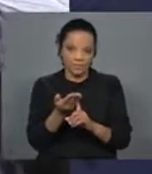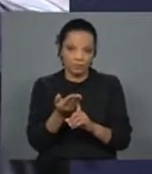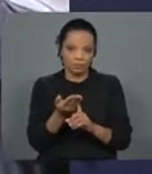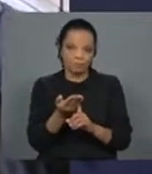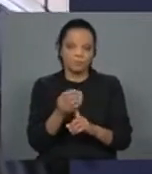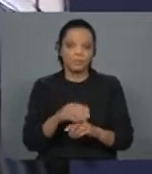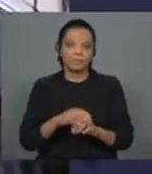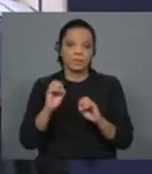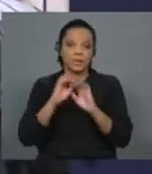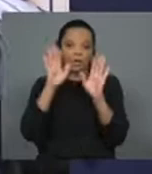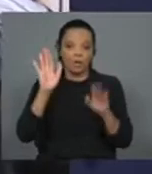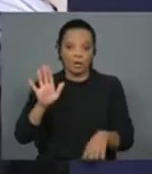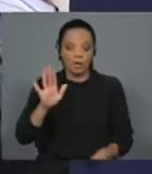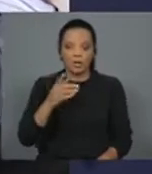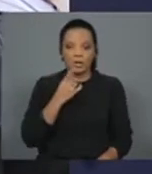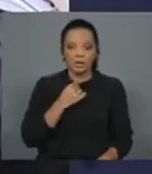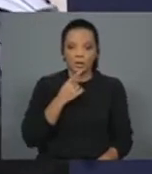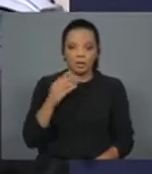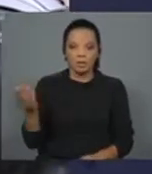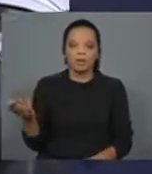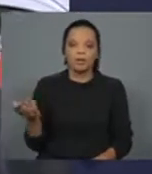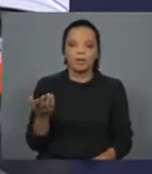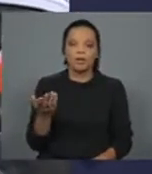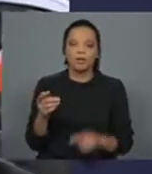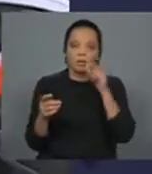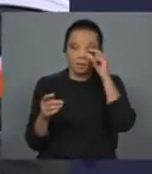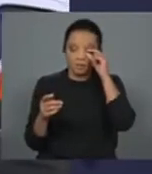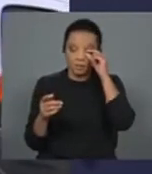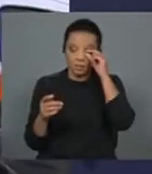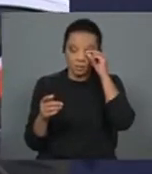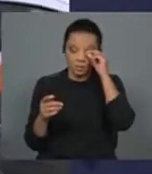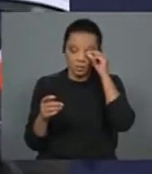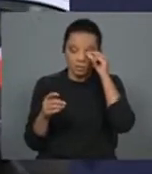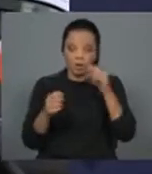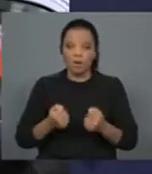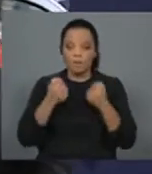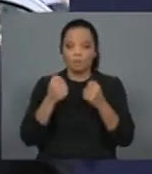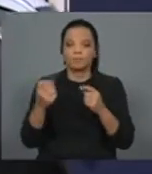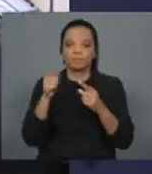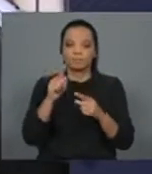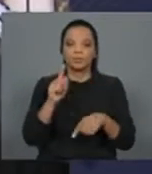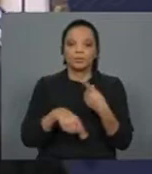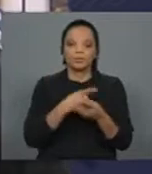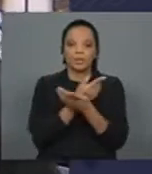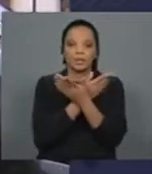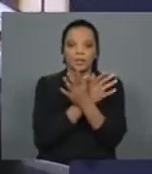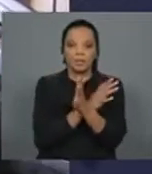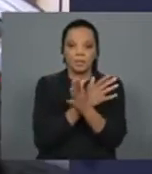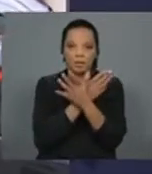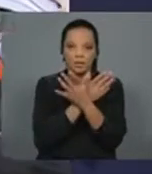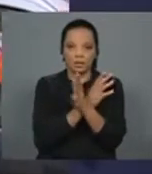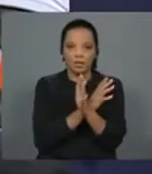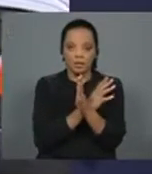em Inglaterra, a Inquisição não lhe conseguia chegar e o Cavaleiro de Oliveira é queimado em